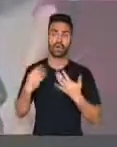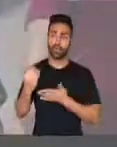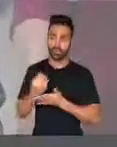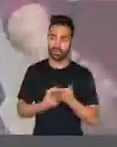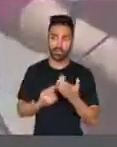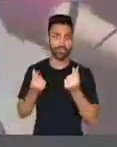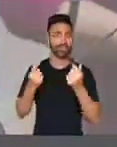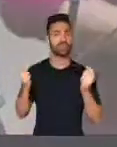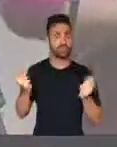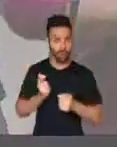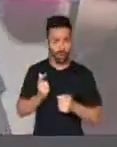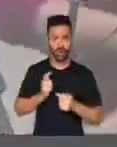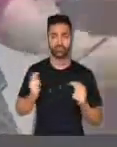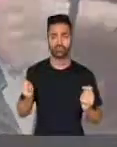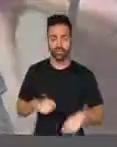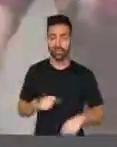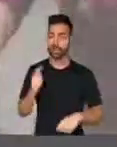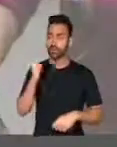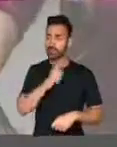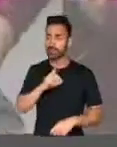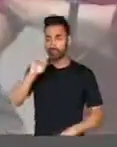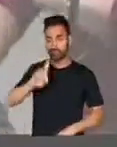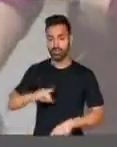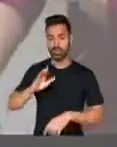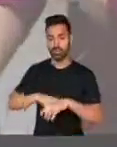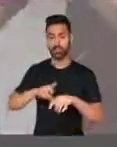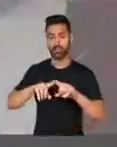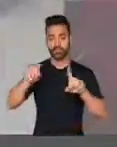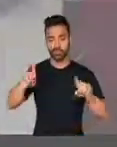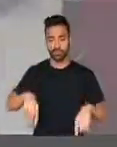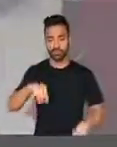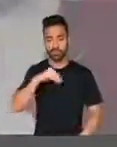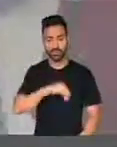orçamentária, nem financeira para não atender o direito dos servidores da Justiça do Pará.